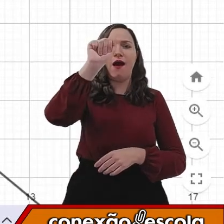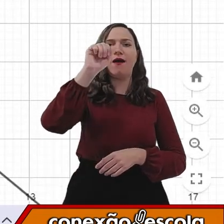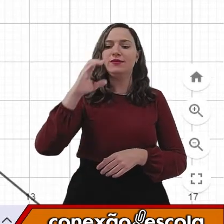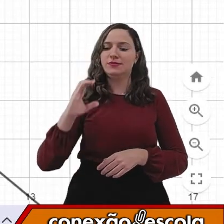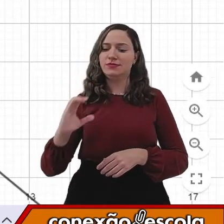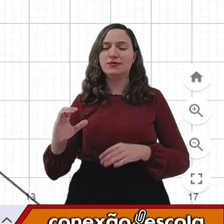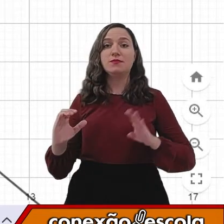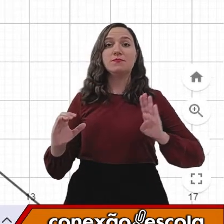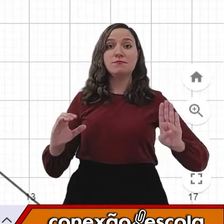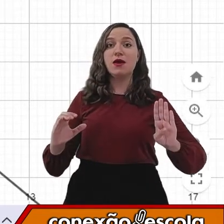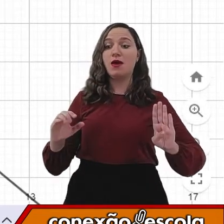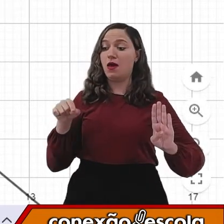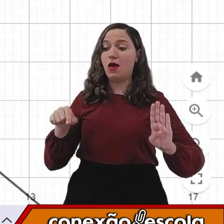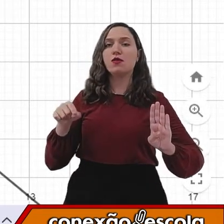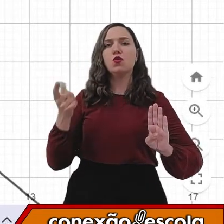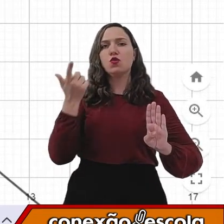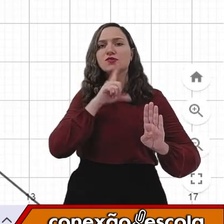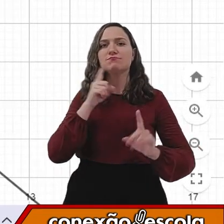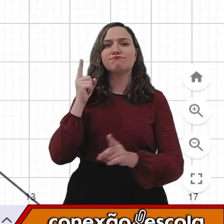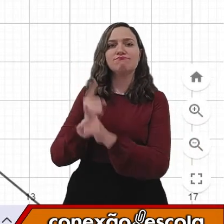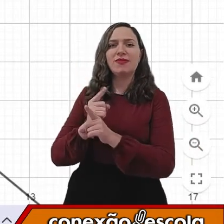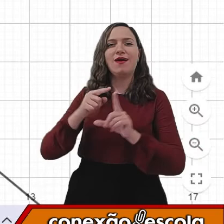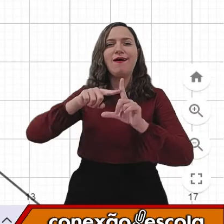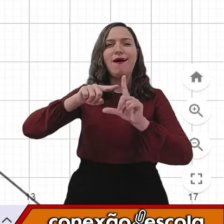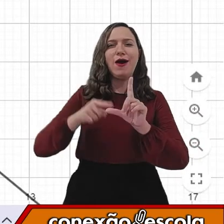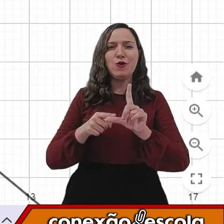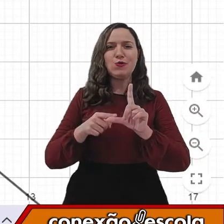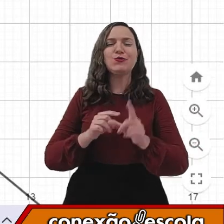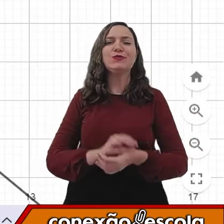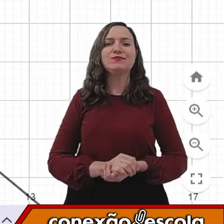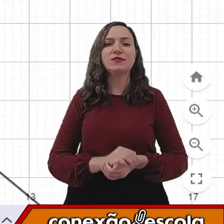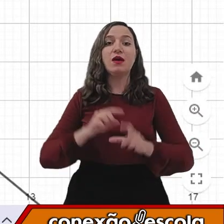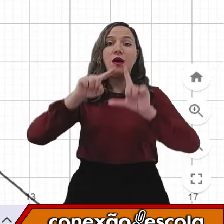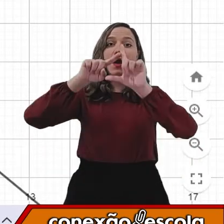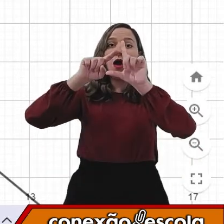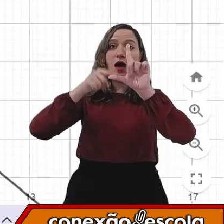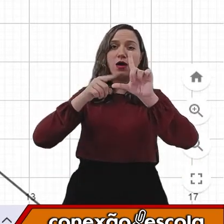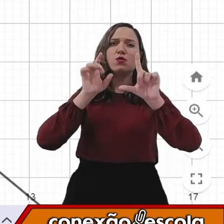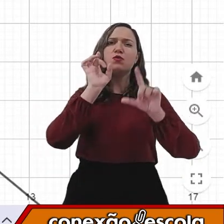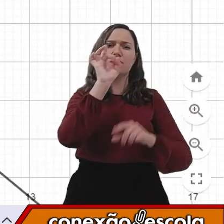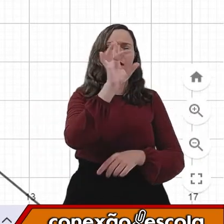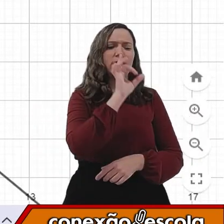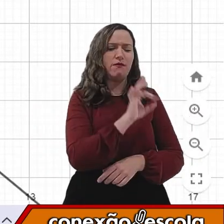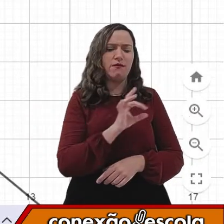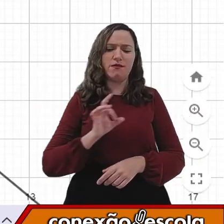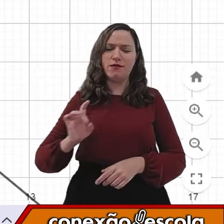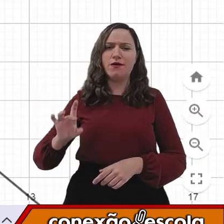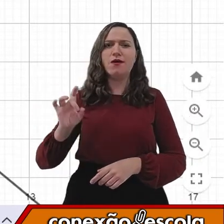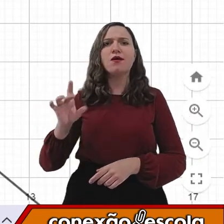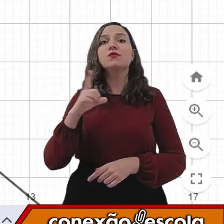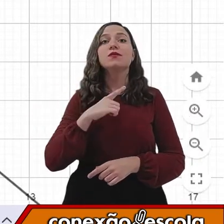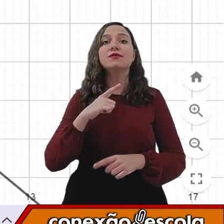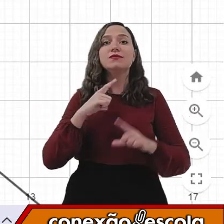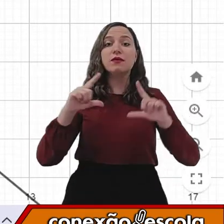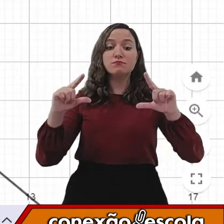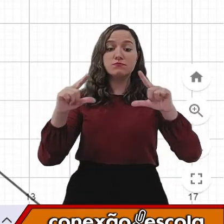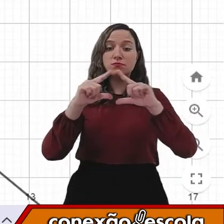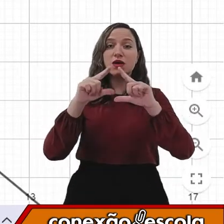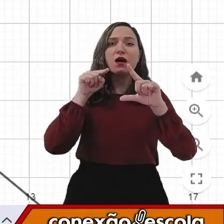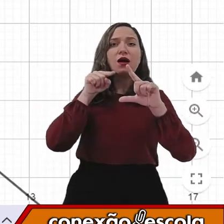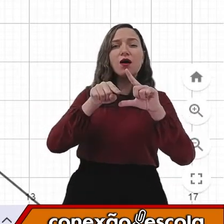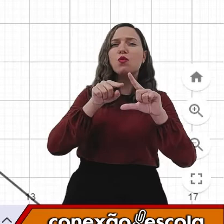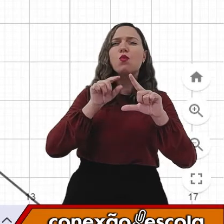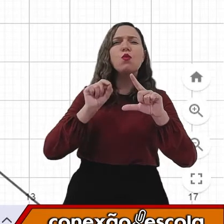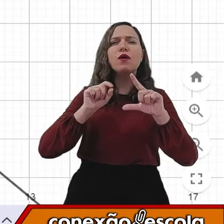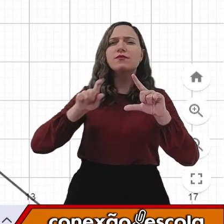de encontro de todas as bissetrizes é um ponto muito interessante. Um dos pontos que eu mais gosto.